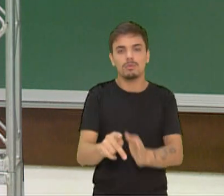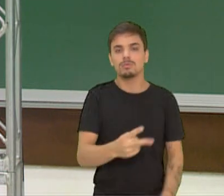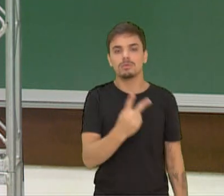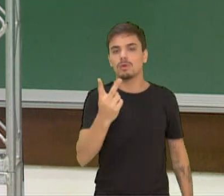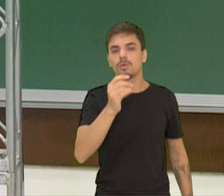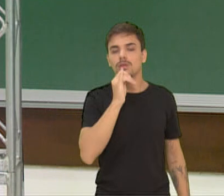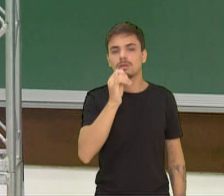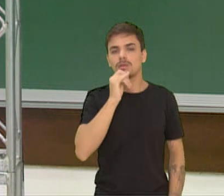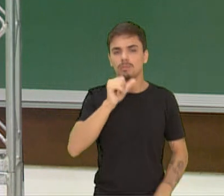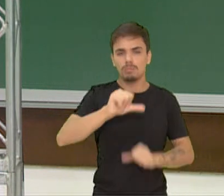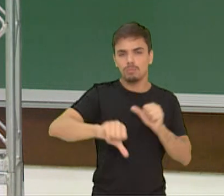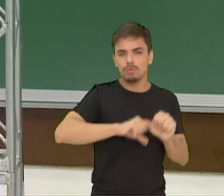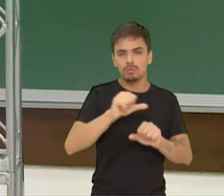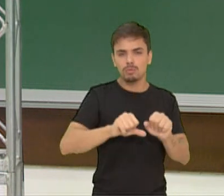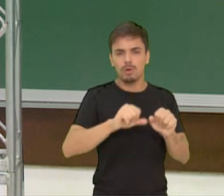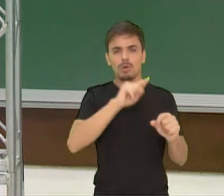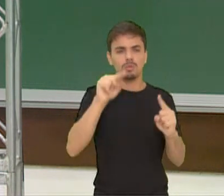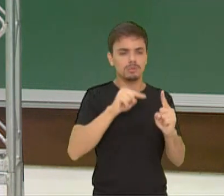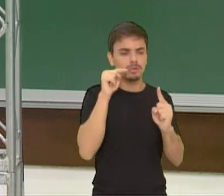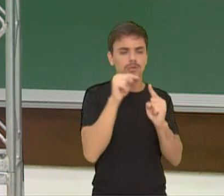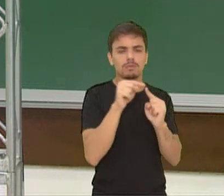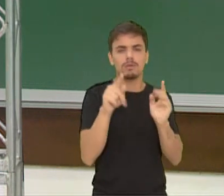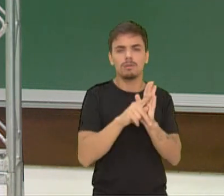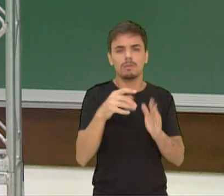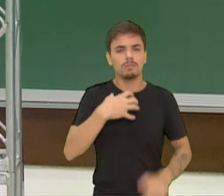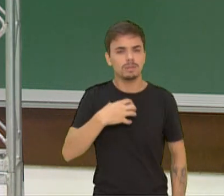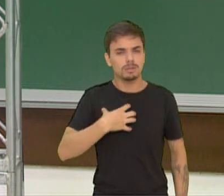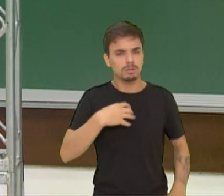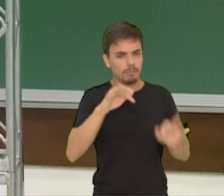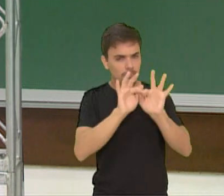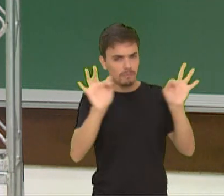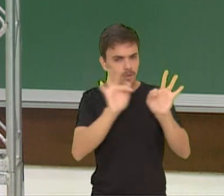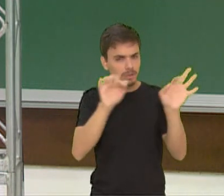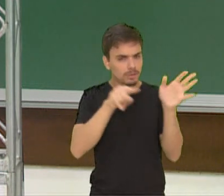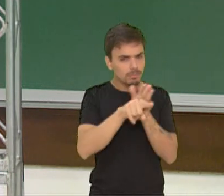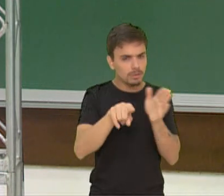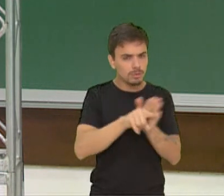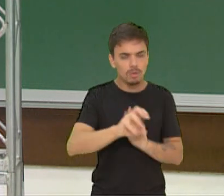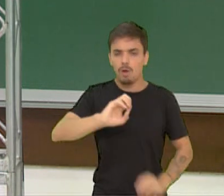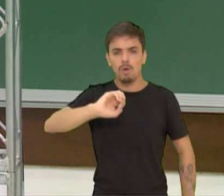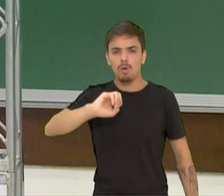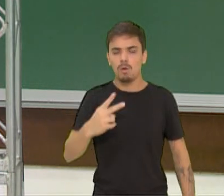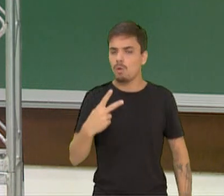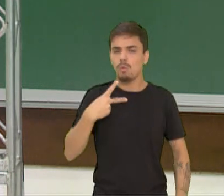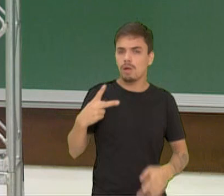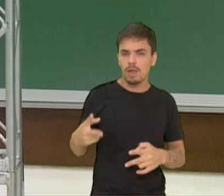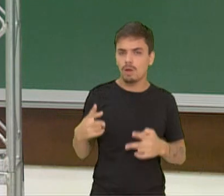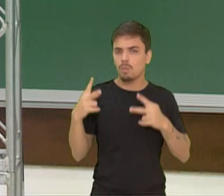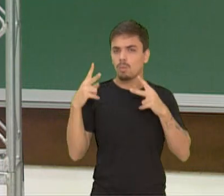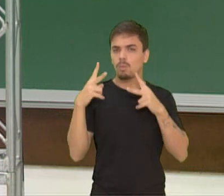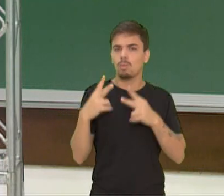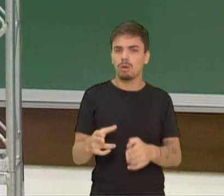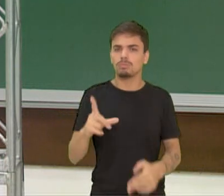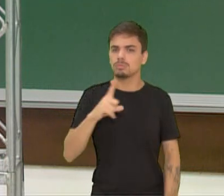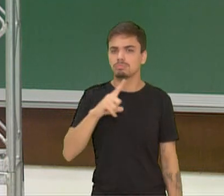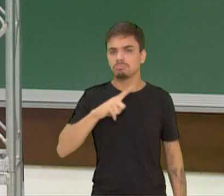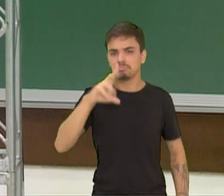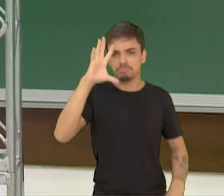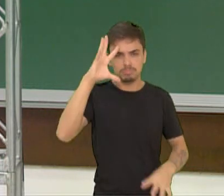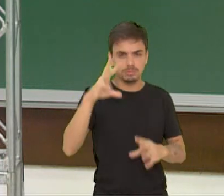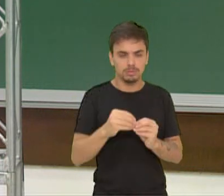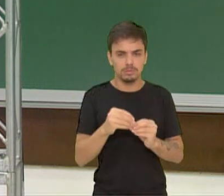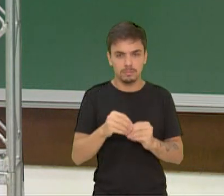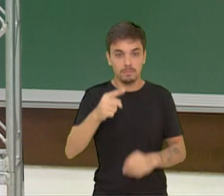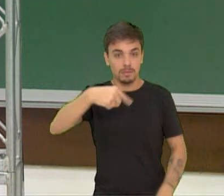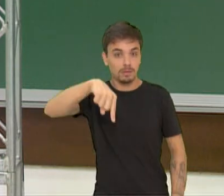alterou o sentido do enunciado? Tem alguma alteração ou não mantém do mesmo jeito, né? A mesma interpretação